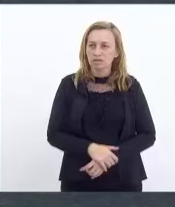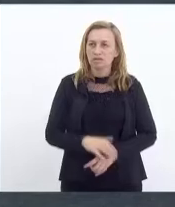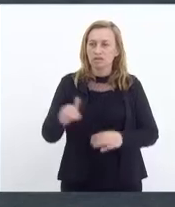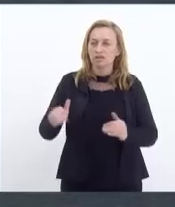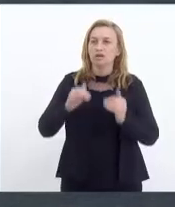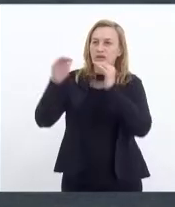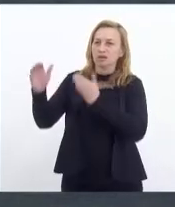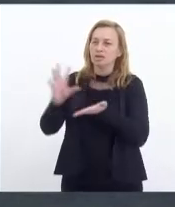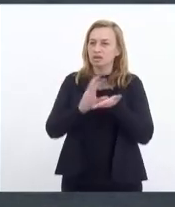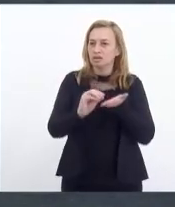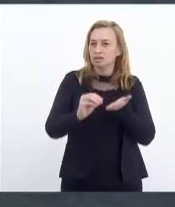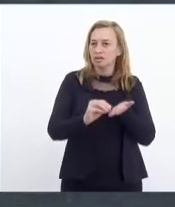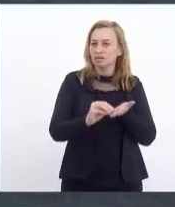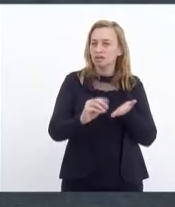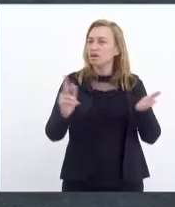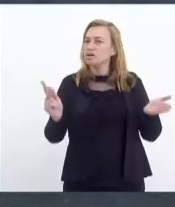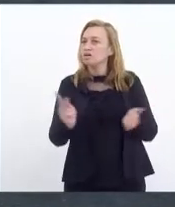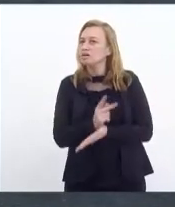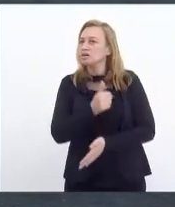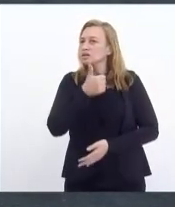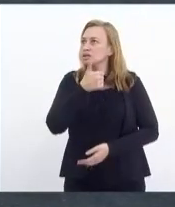Reflete com exatidão o ocorrido na